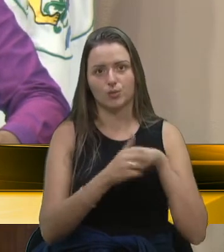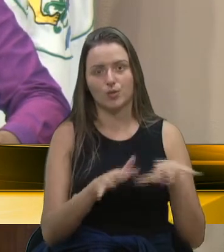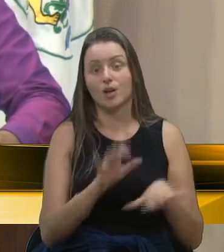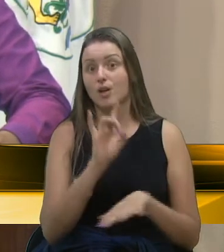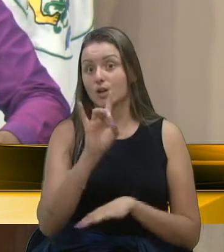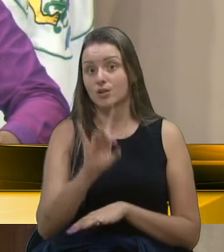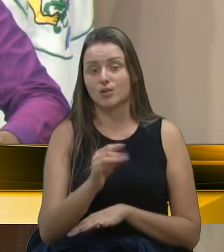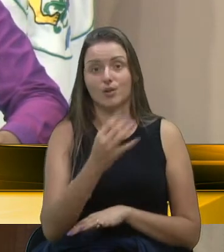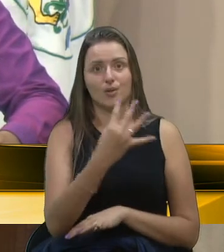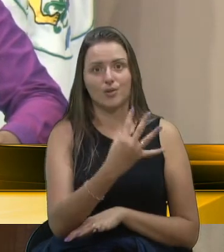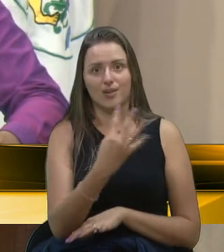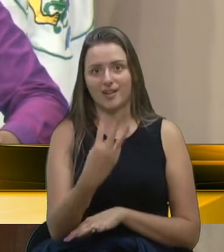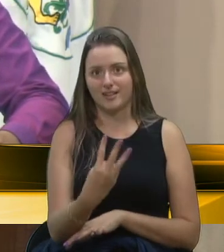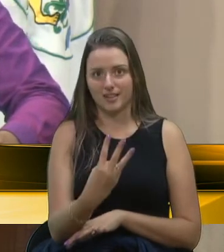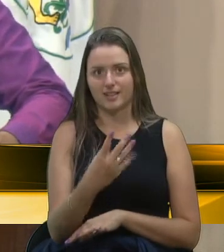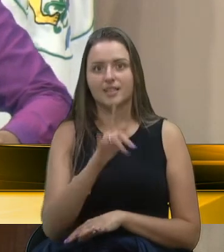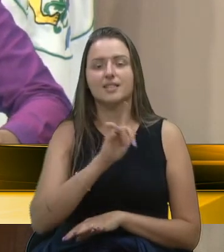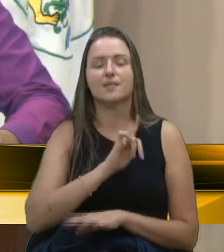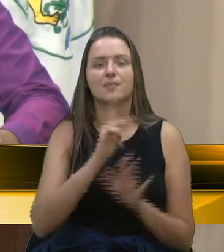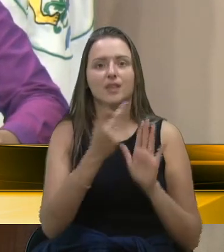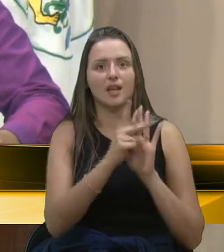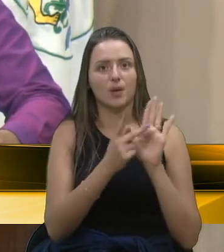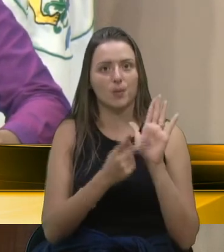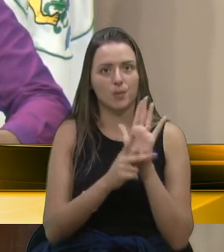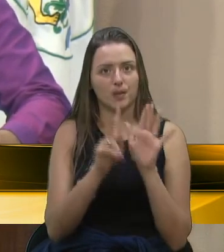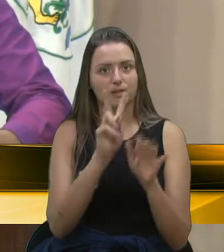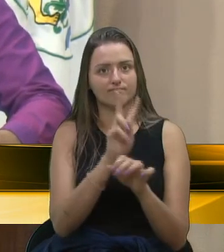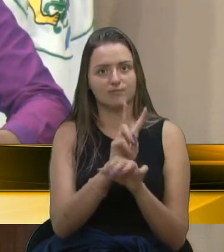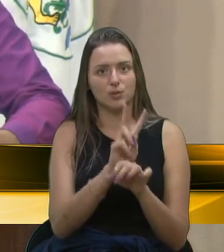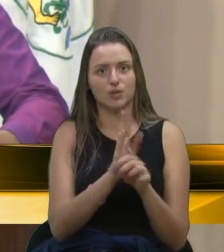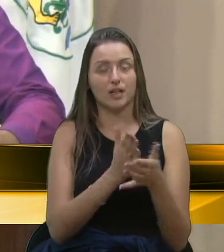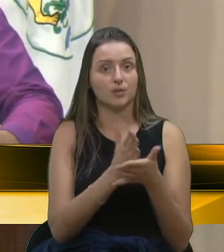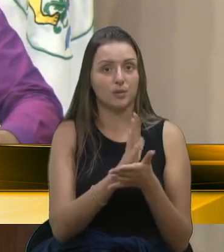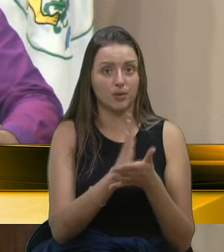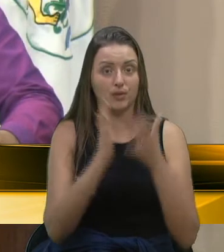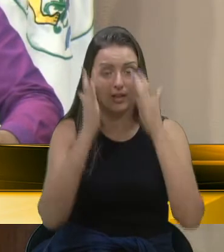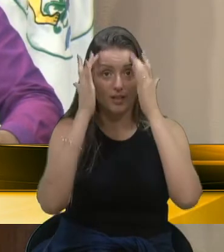Apenas 43 possuem o plano de contingenciamento aprovado.